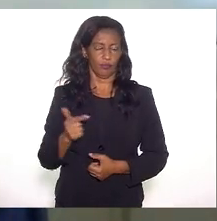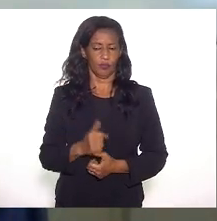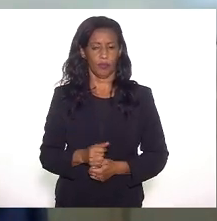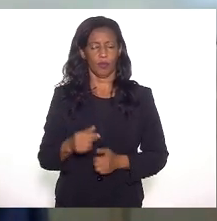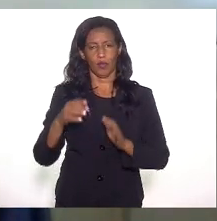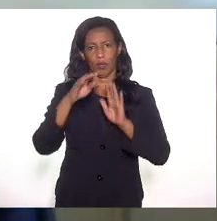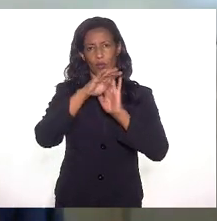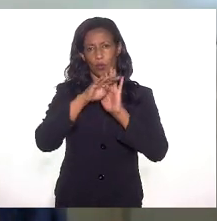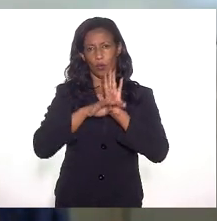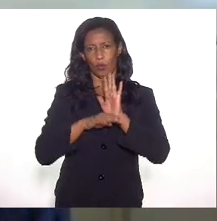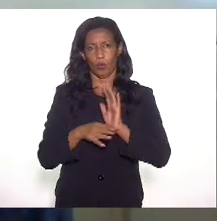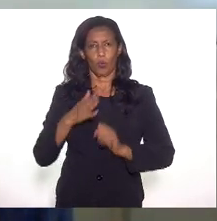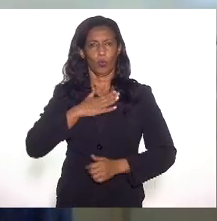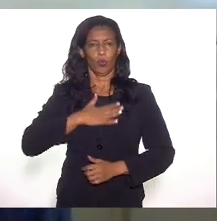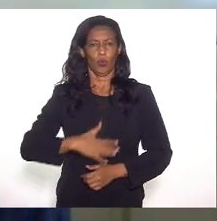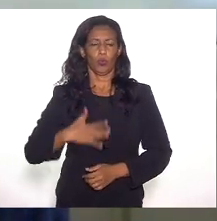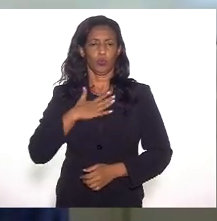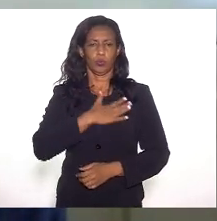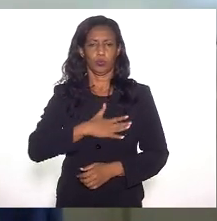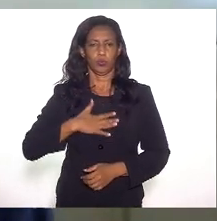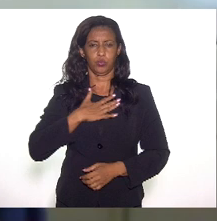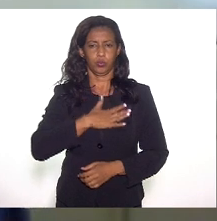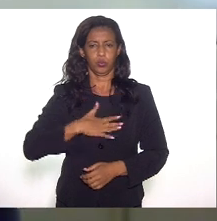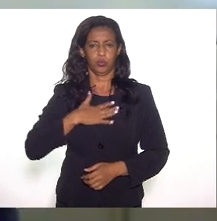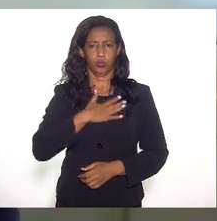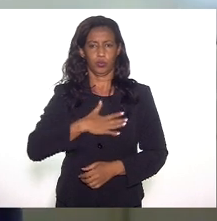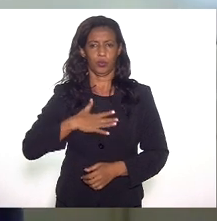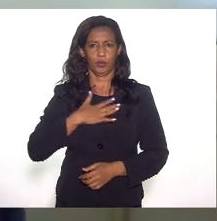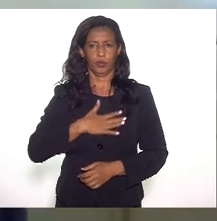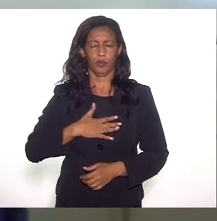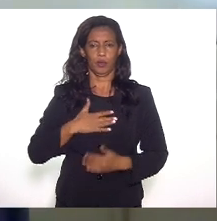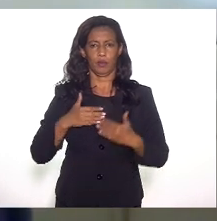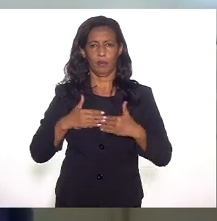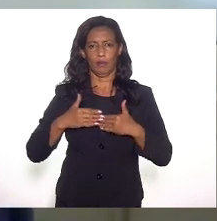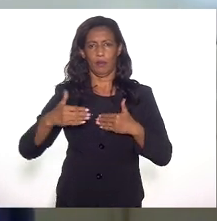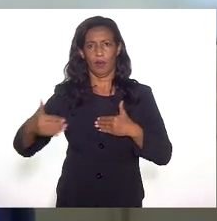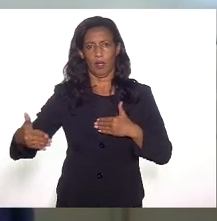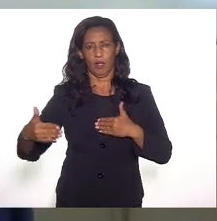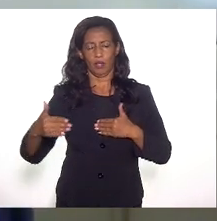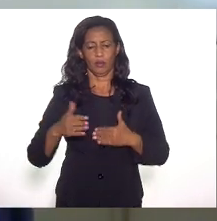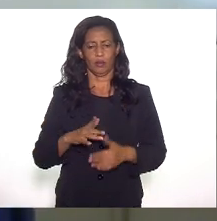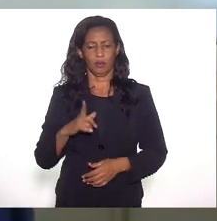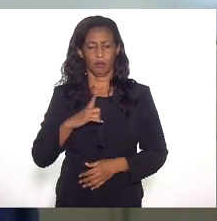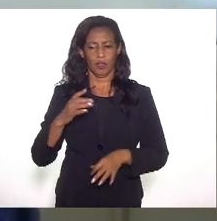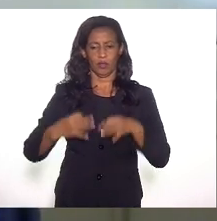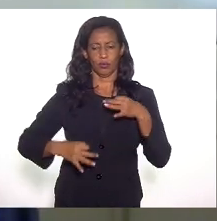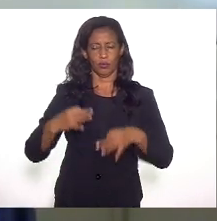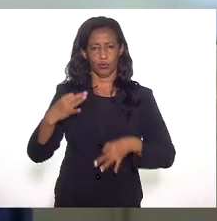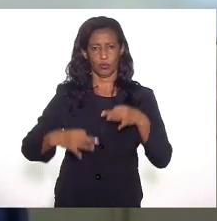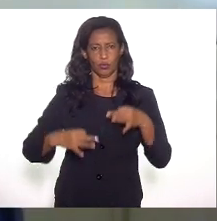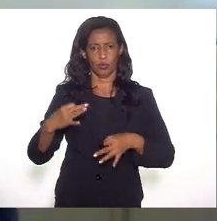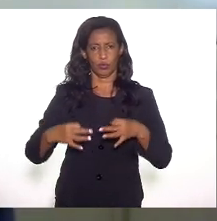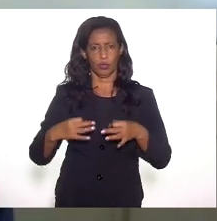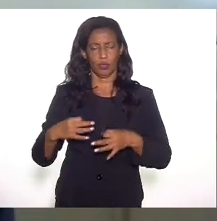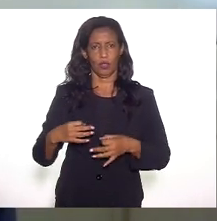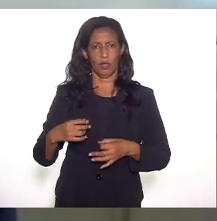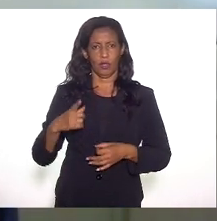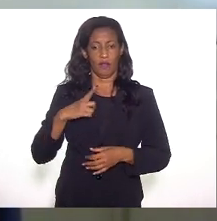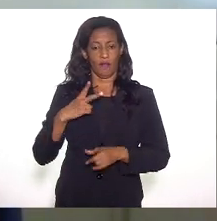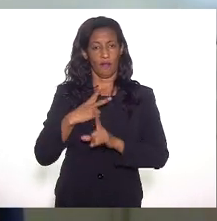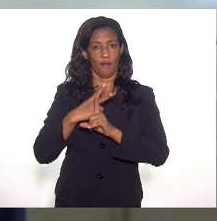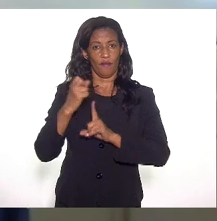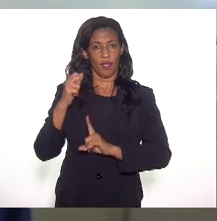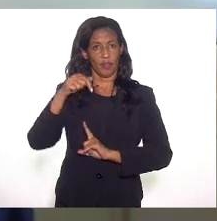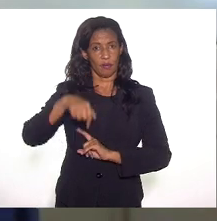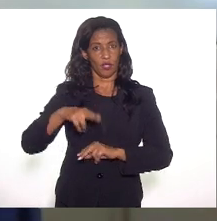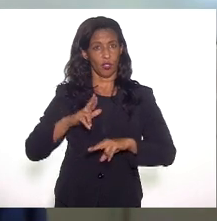Cronograma desagrada a Defensoria Pública. Prazo estabelecido pela Justiça vence esse mês de